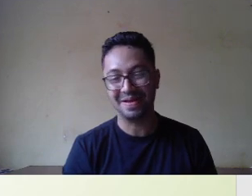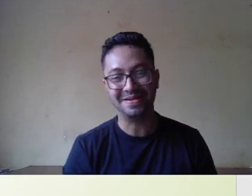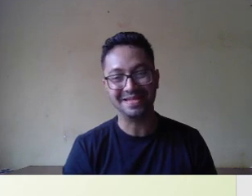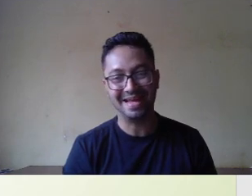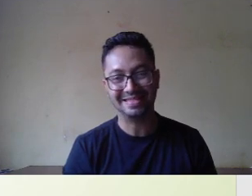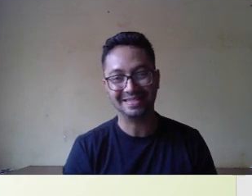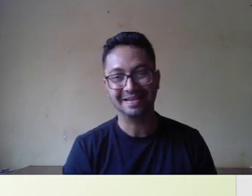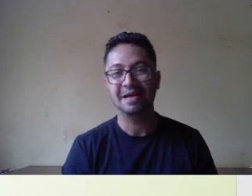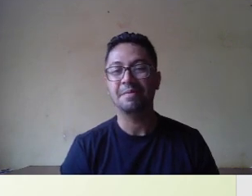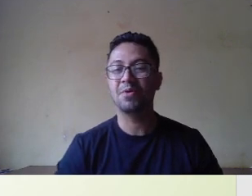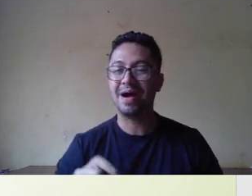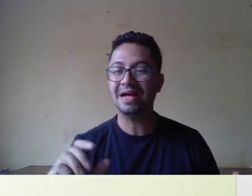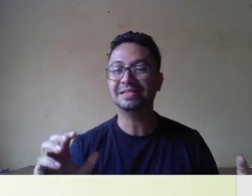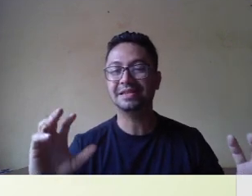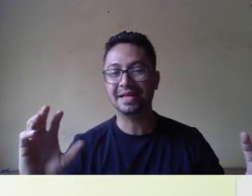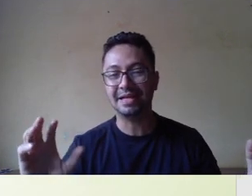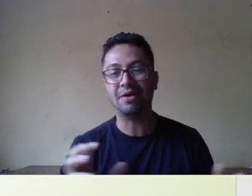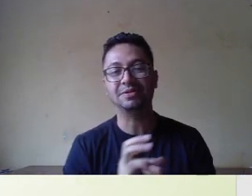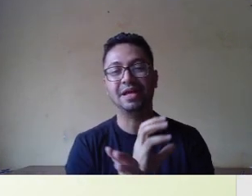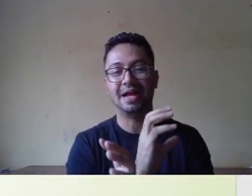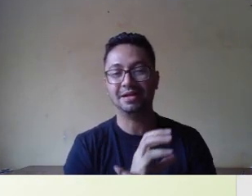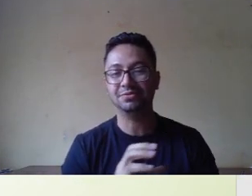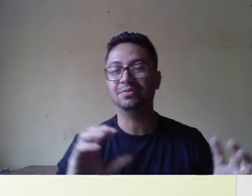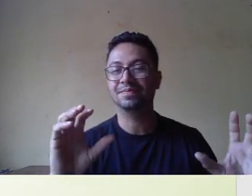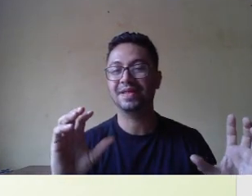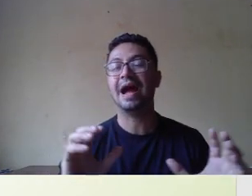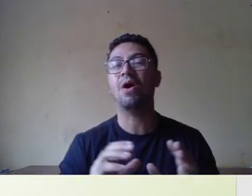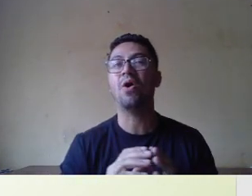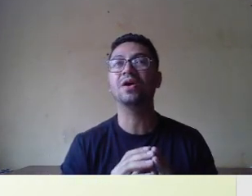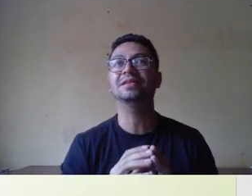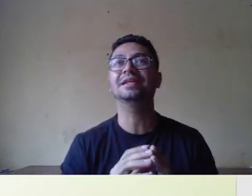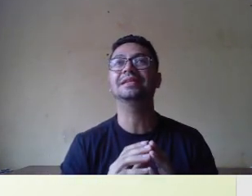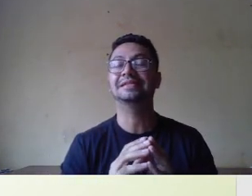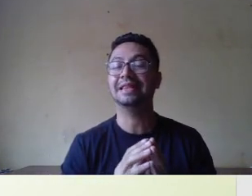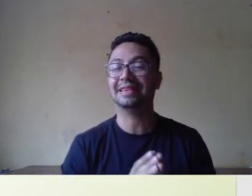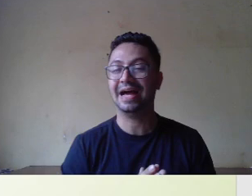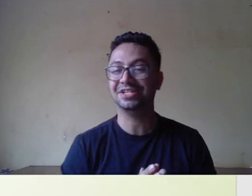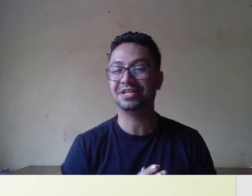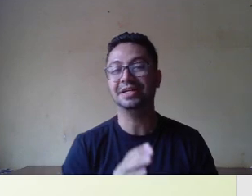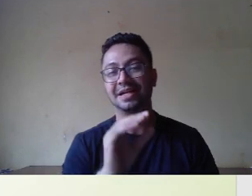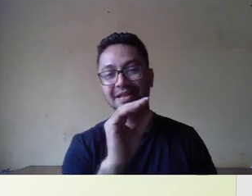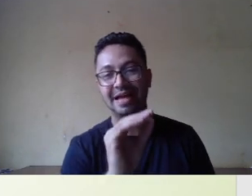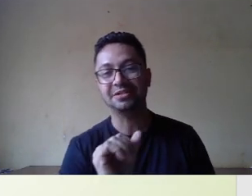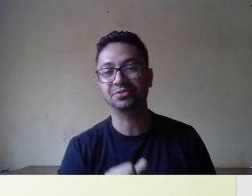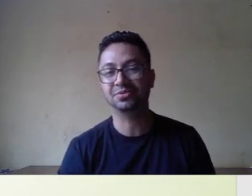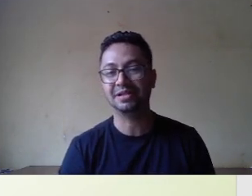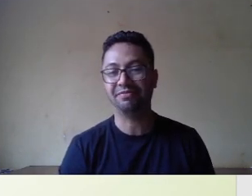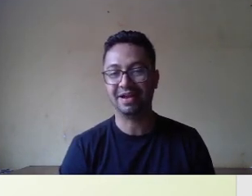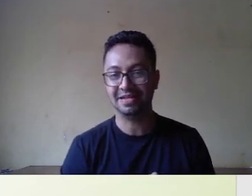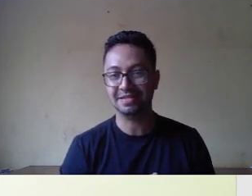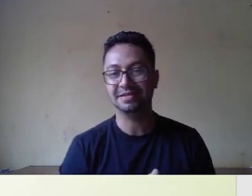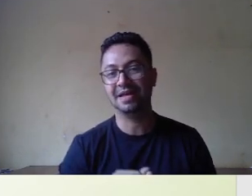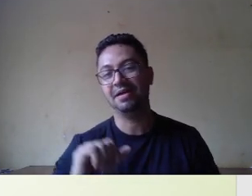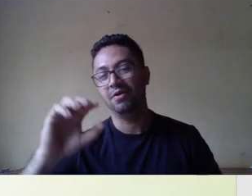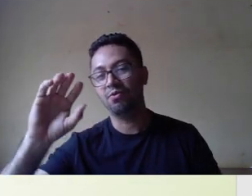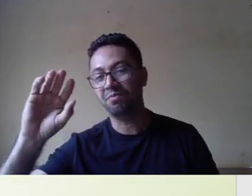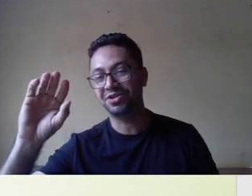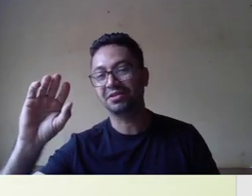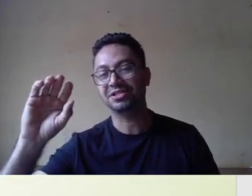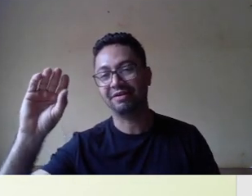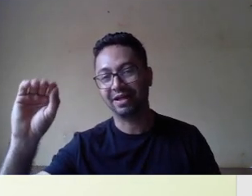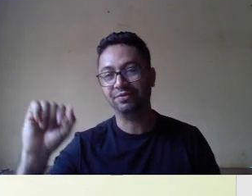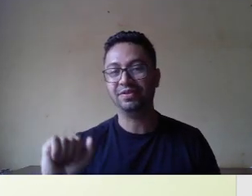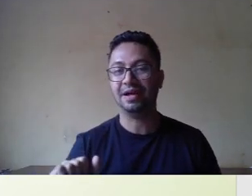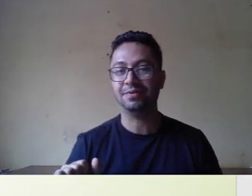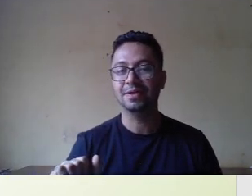semântica permanece. Por mais que tenha alterado, né, a ordem sintática da estrutura da frase, né, o